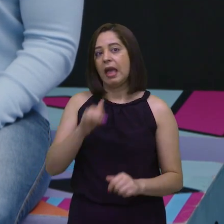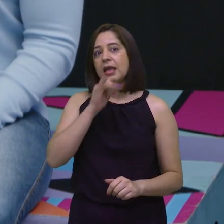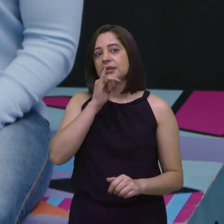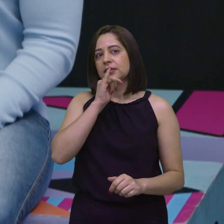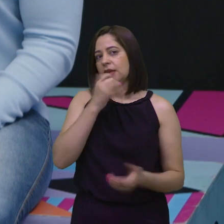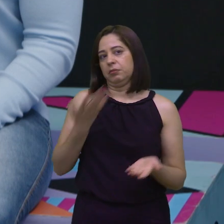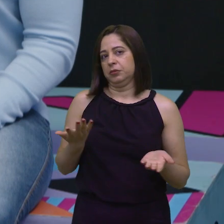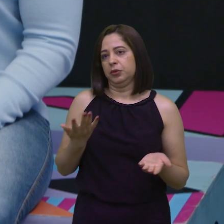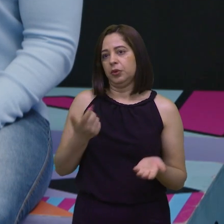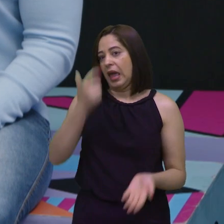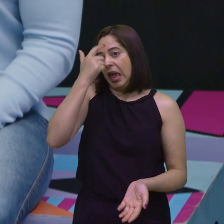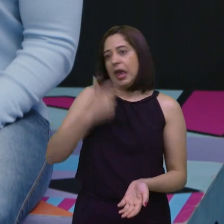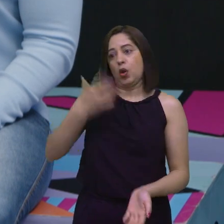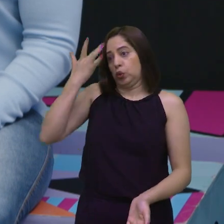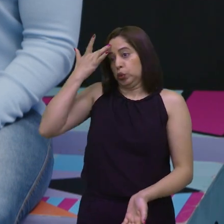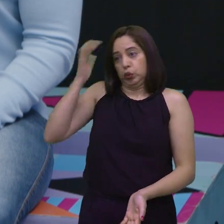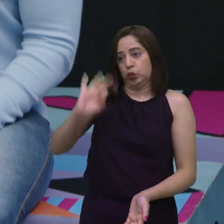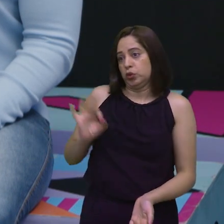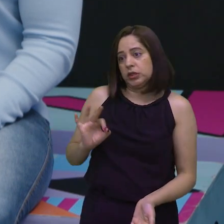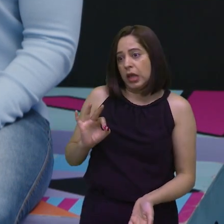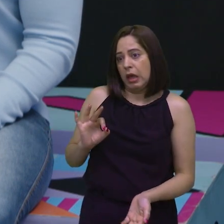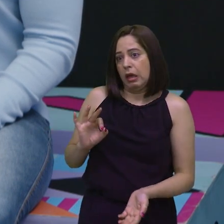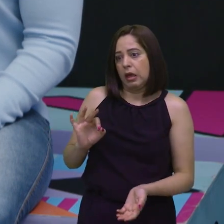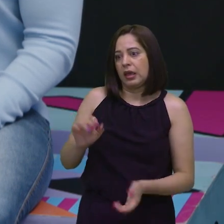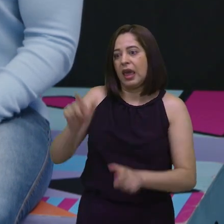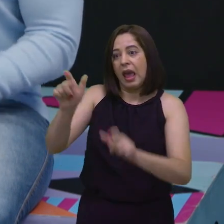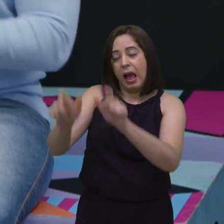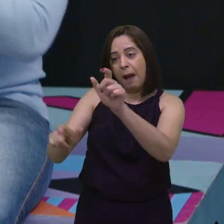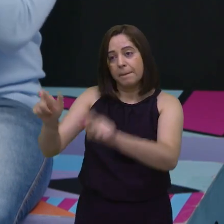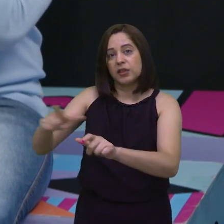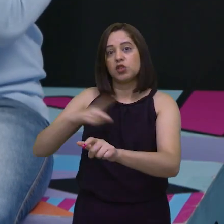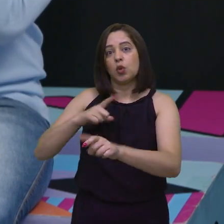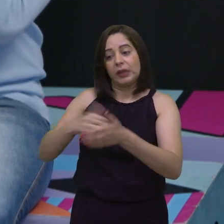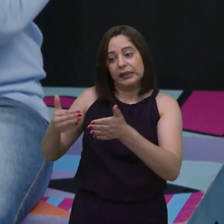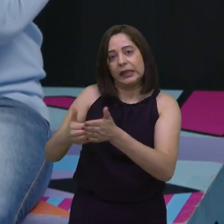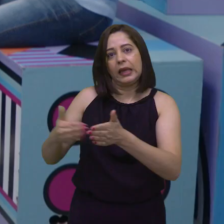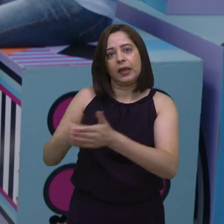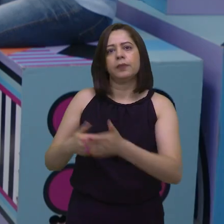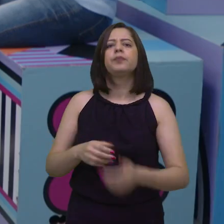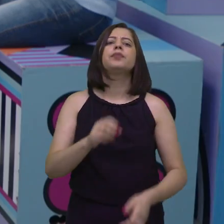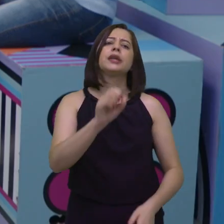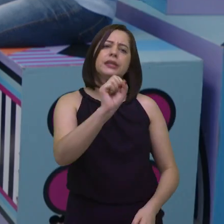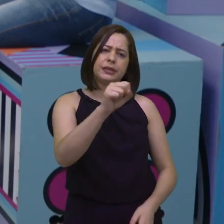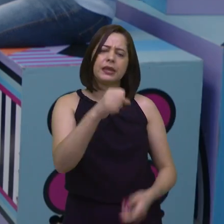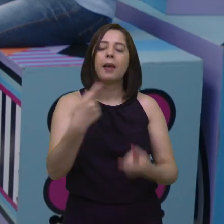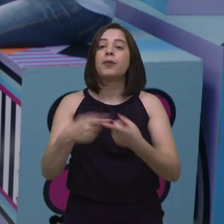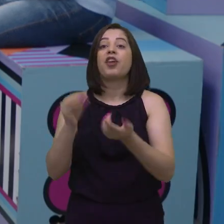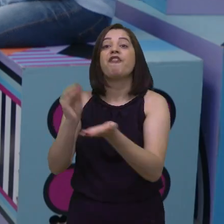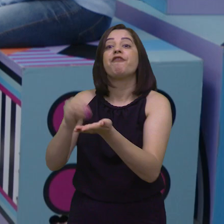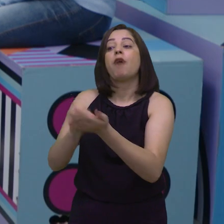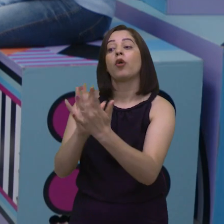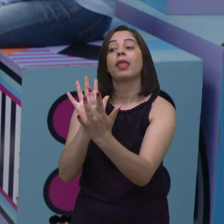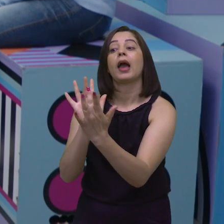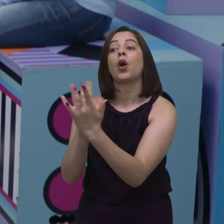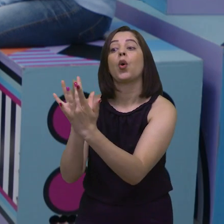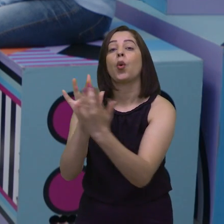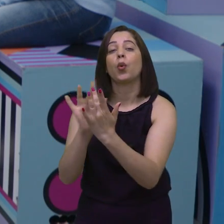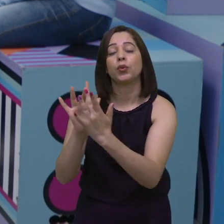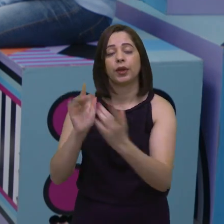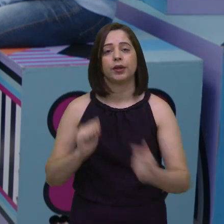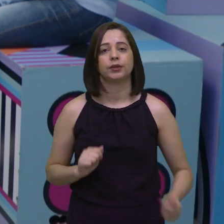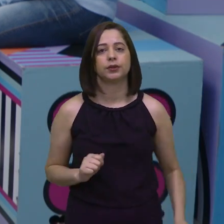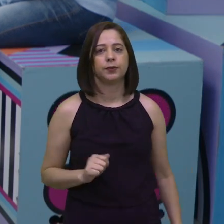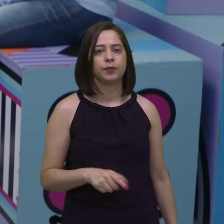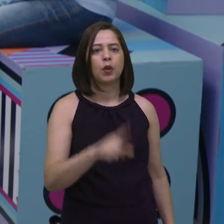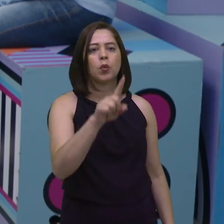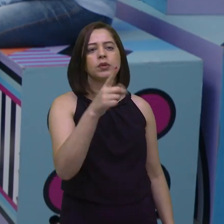nem passa pela minha cabeça. Eu não sei que aquilo pode ser uma dificuldade para a pessoa, Por não né? sentir, por não viver, por não conhecer, né, Bárbara? Isso,